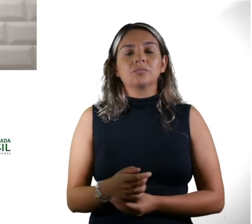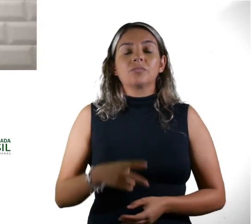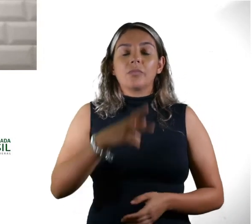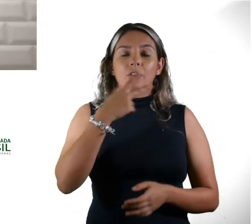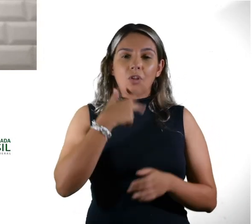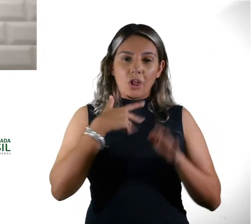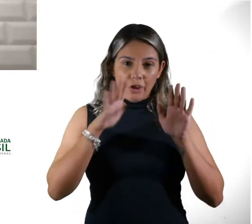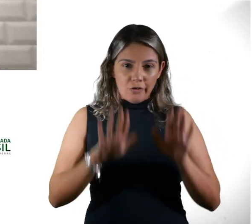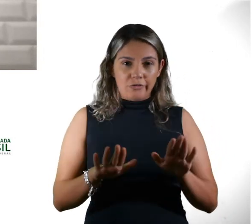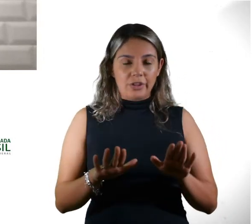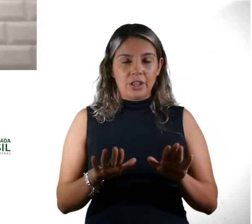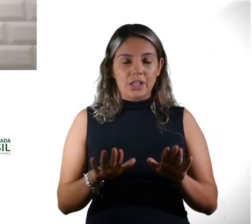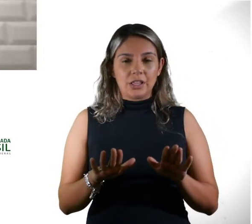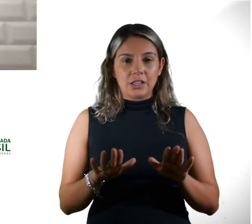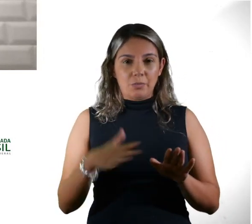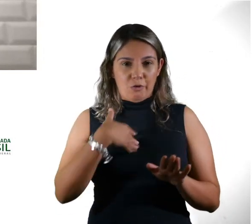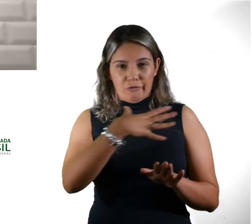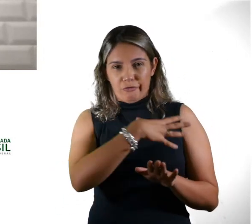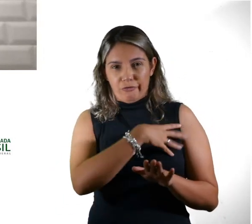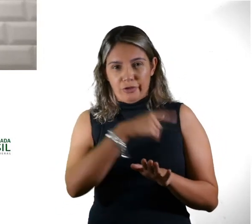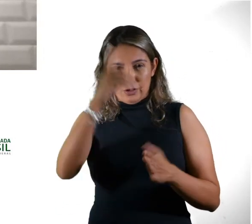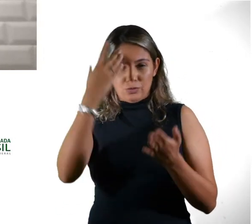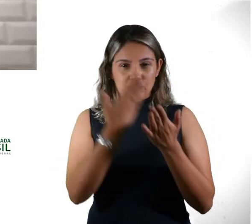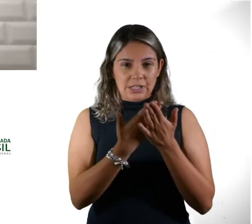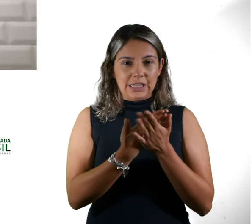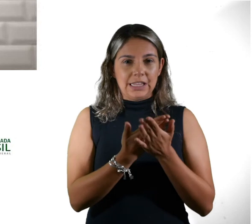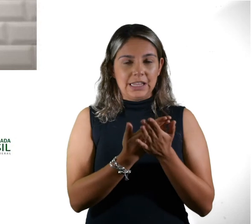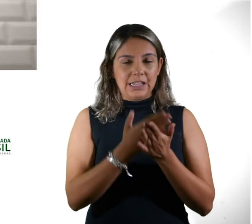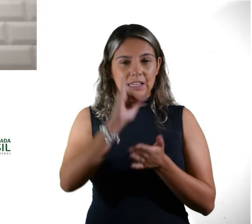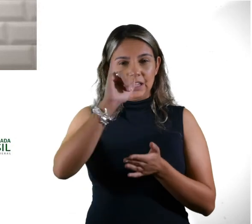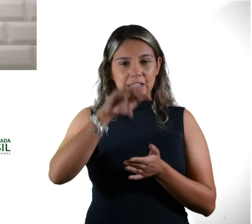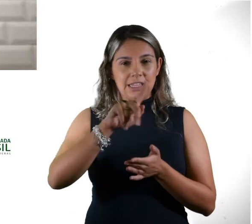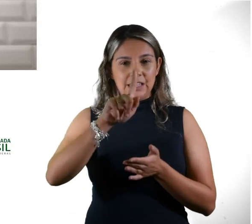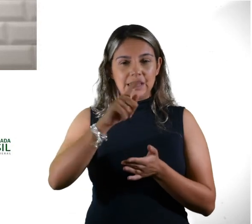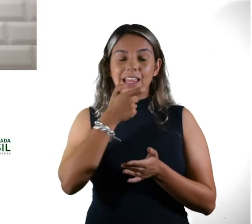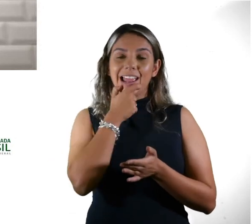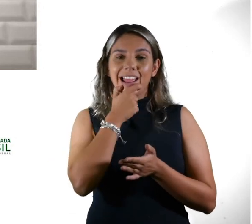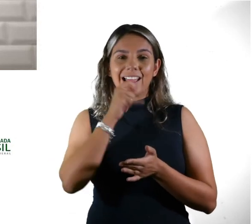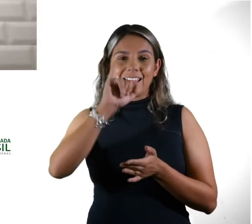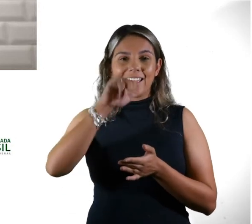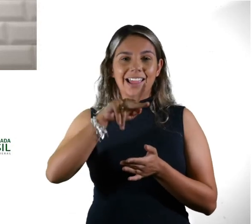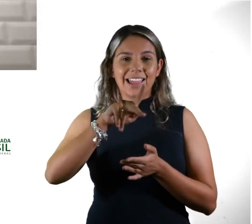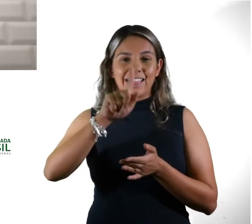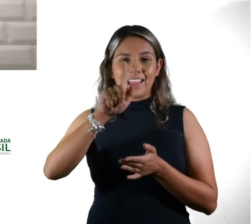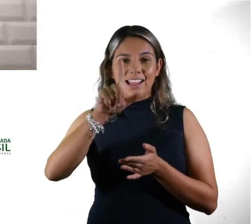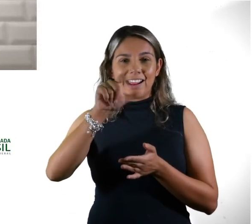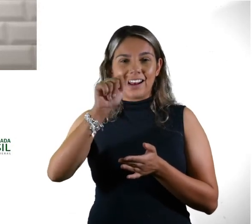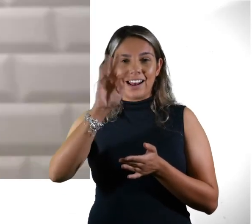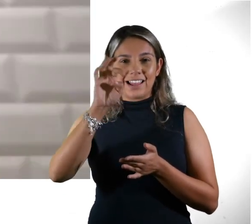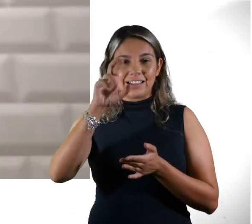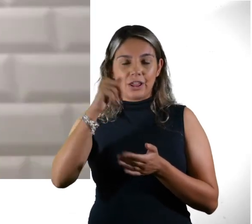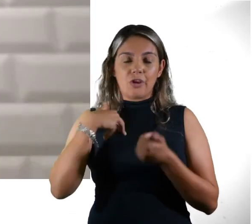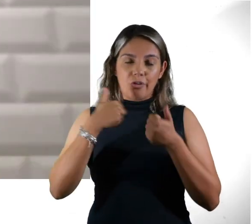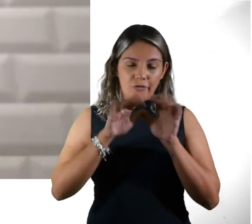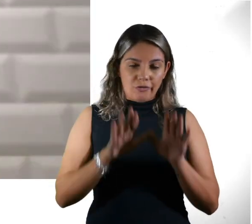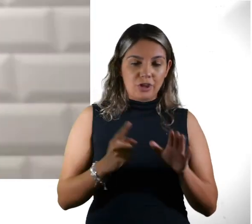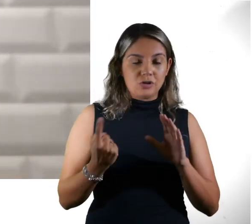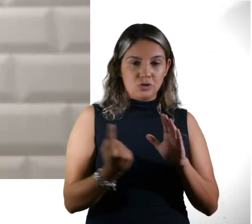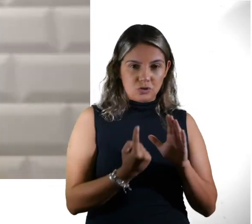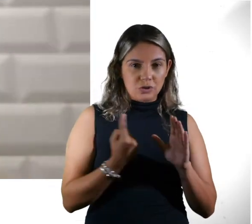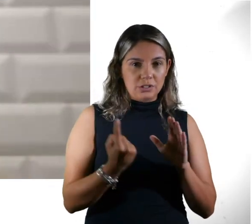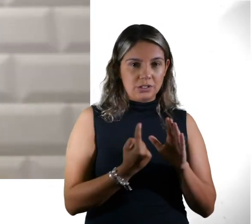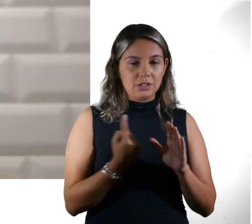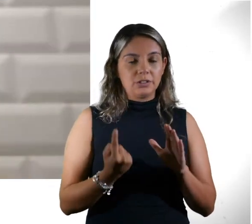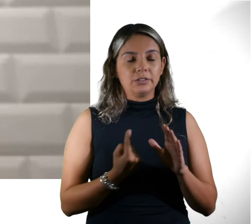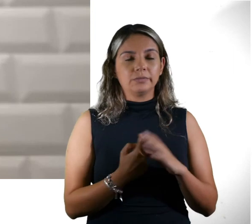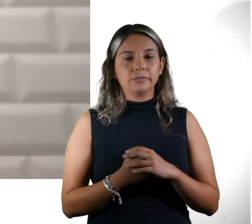Inglaterra, e passou 1 mês ou 2 meses comigo. Mas a primeira parte eu fiquei totalmente isolado, quer dizer, o